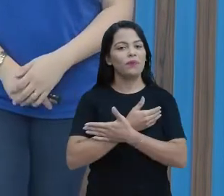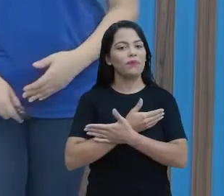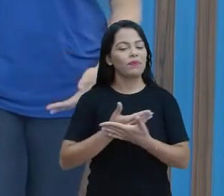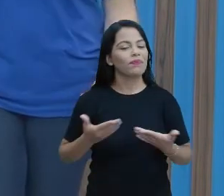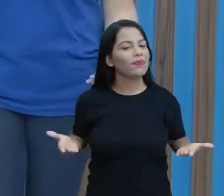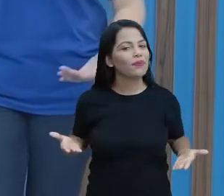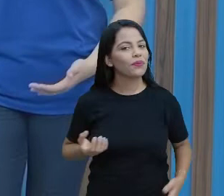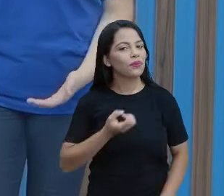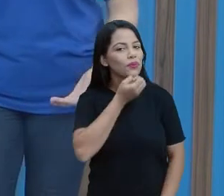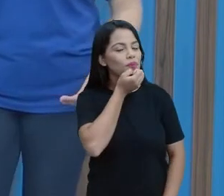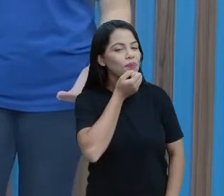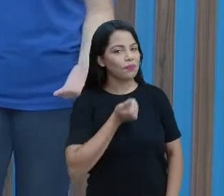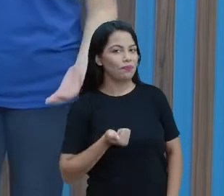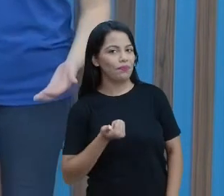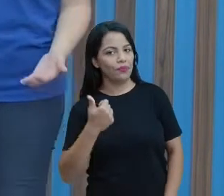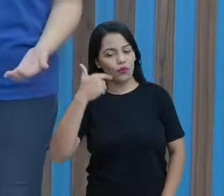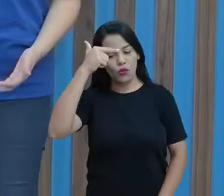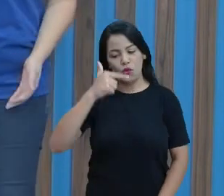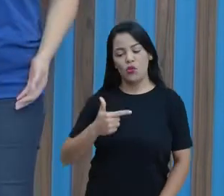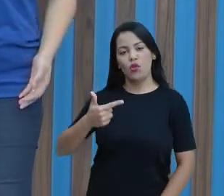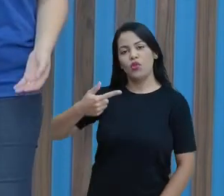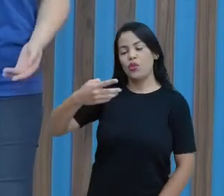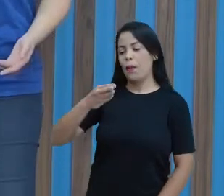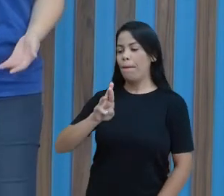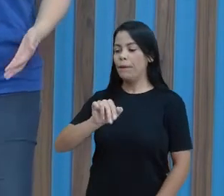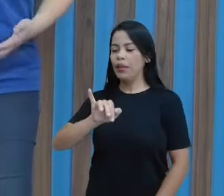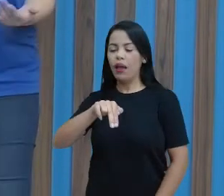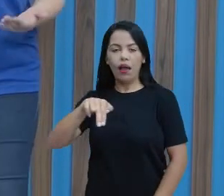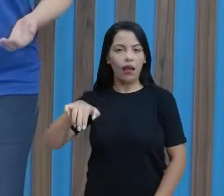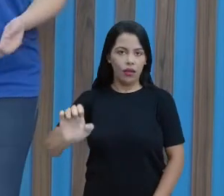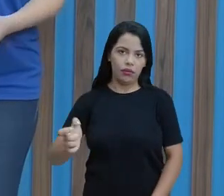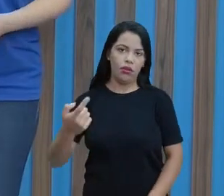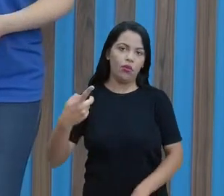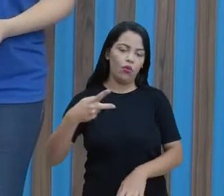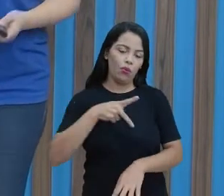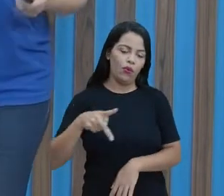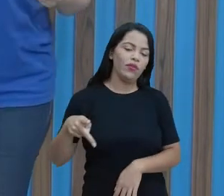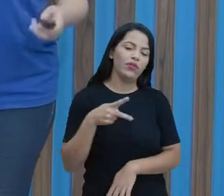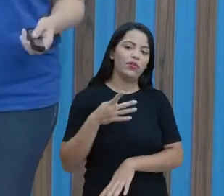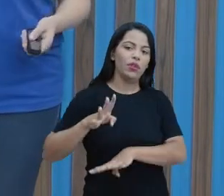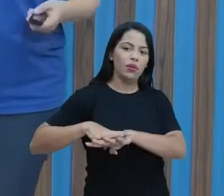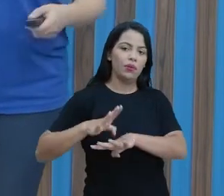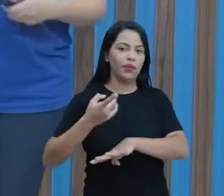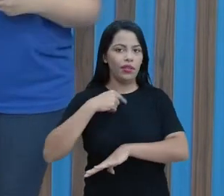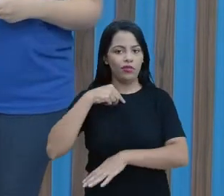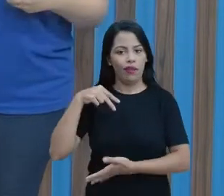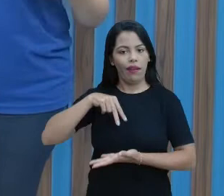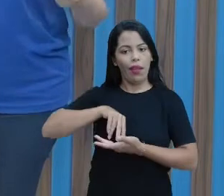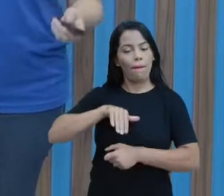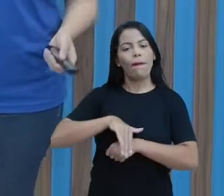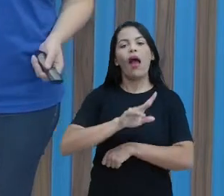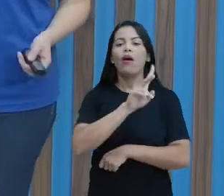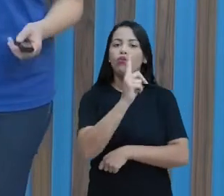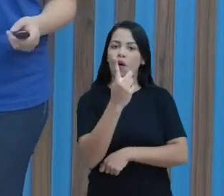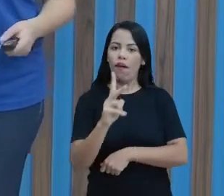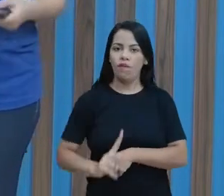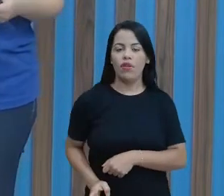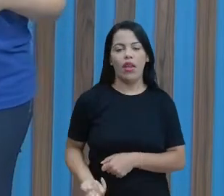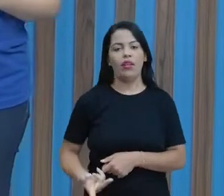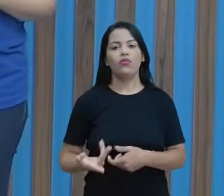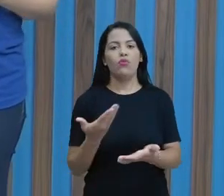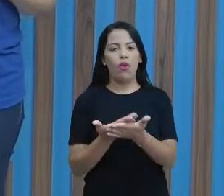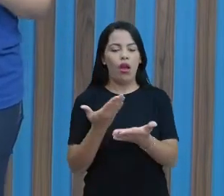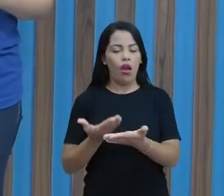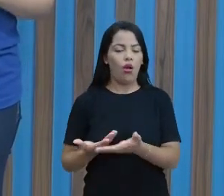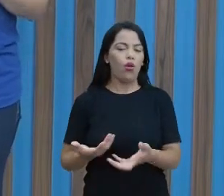tudo bem? Eu me chamo Breno Mourão, sou professora de matemática e estamos aqui, mais uma vez com aula para os nonos anos. A